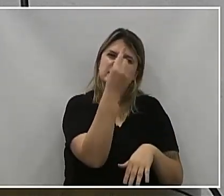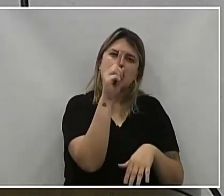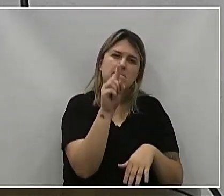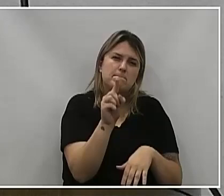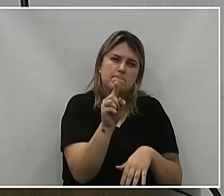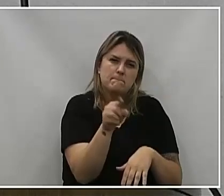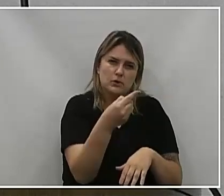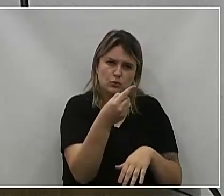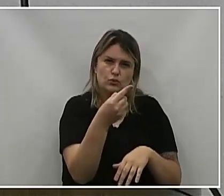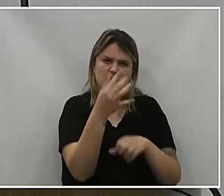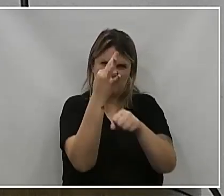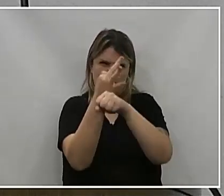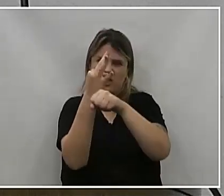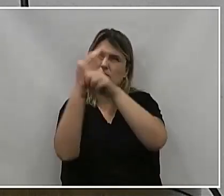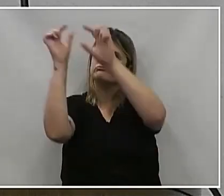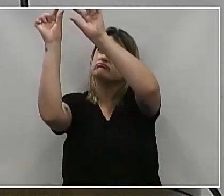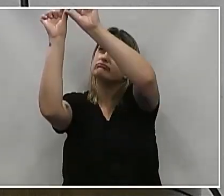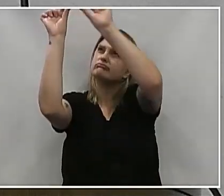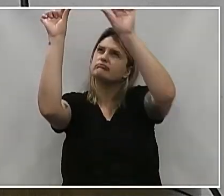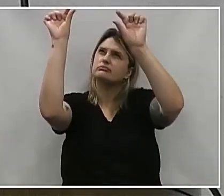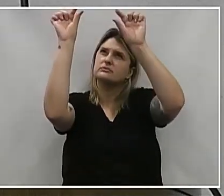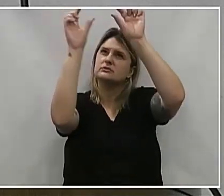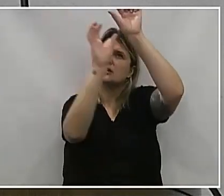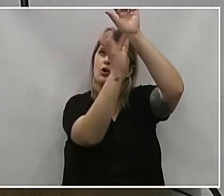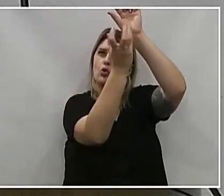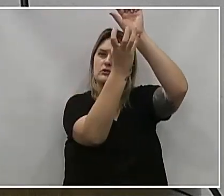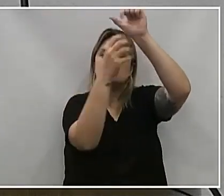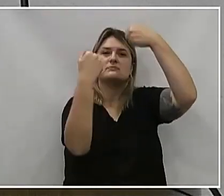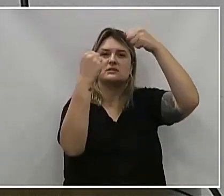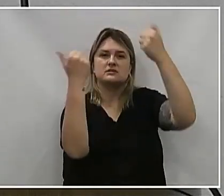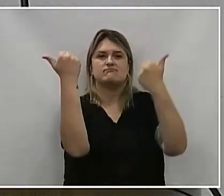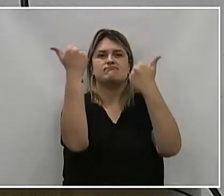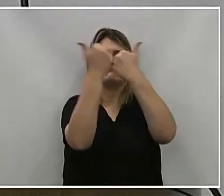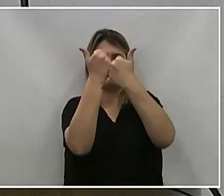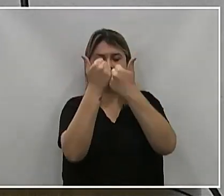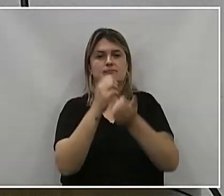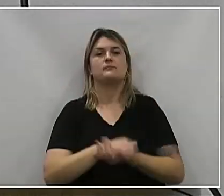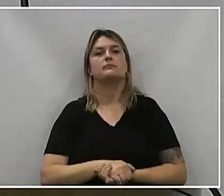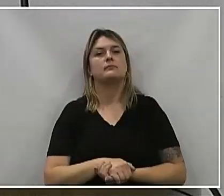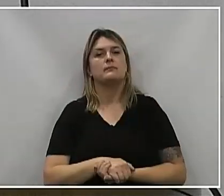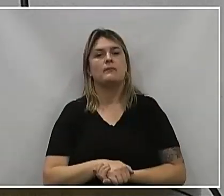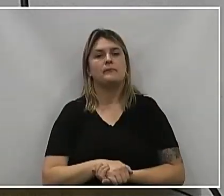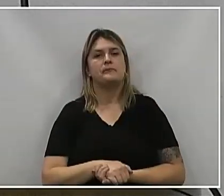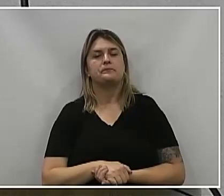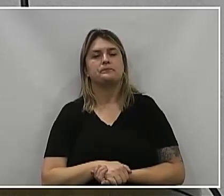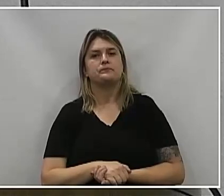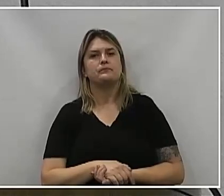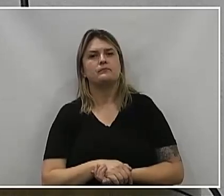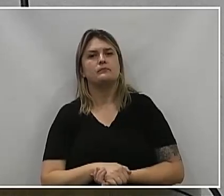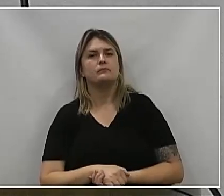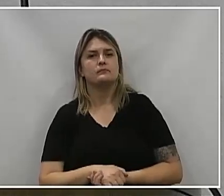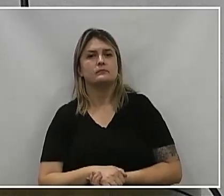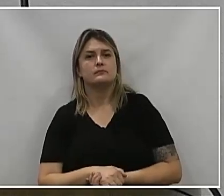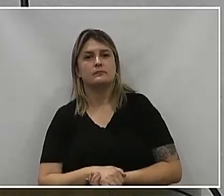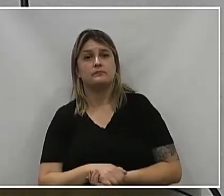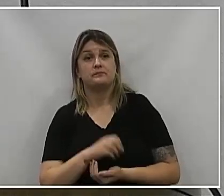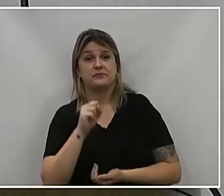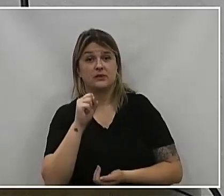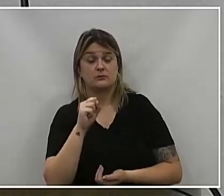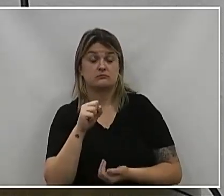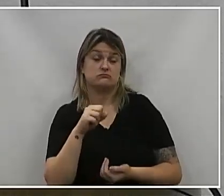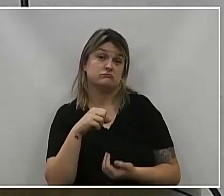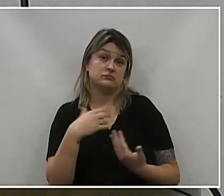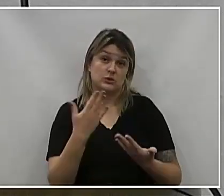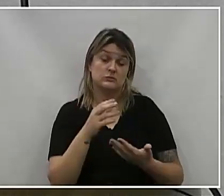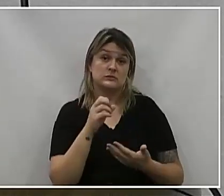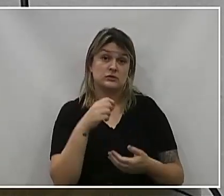seriam obrigatoriamente substituídos. A parte de linha de crédito e de financiamento é o que a gente traz. CECID,